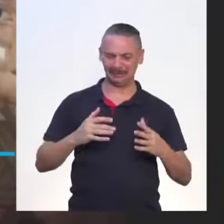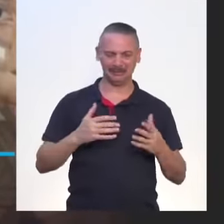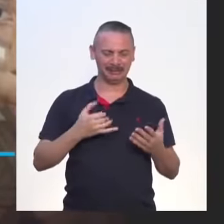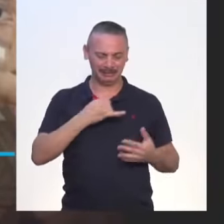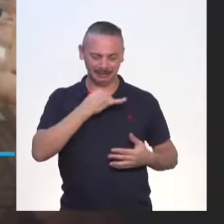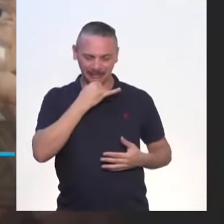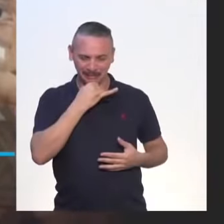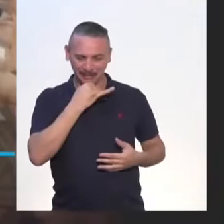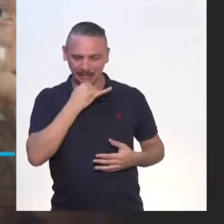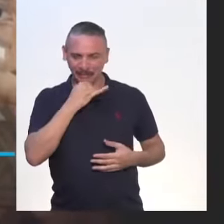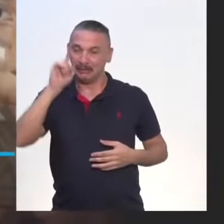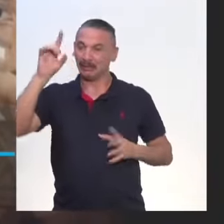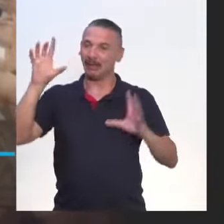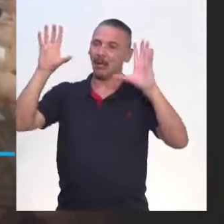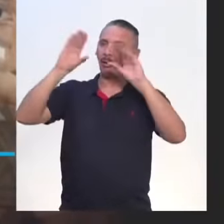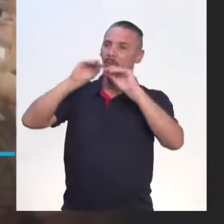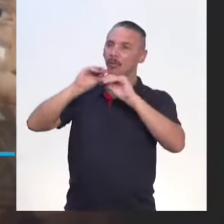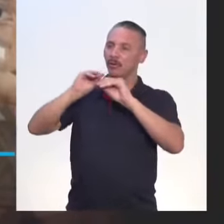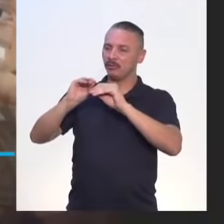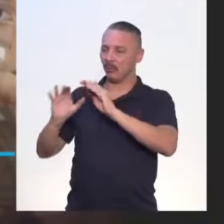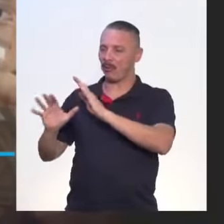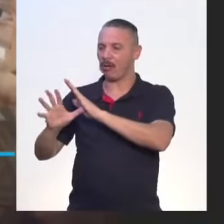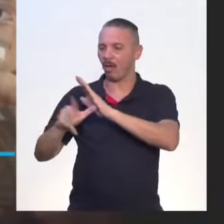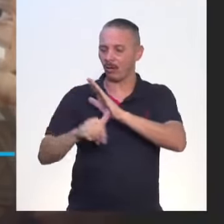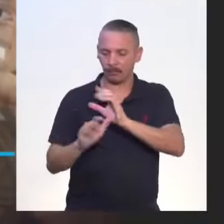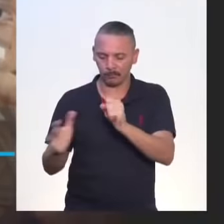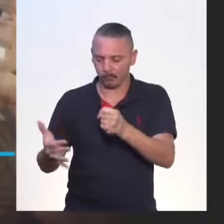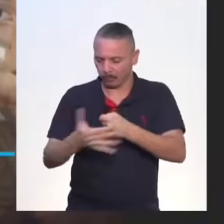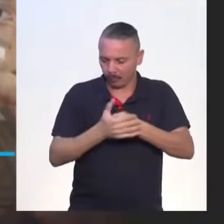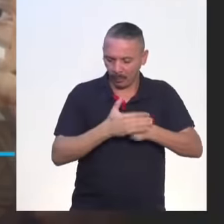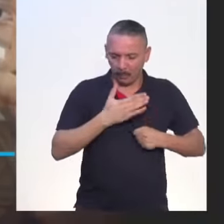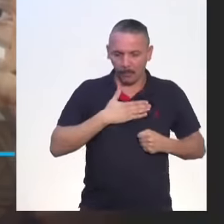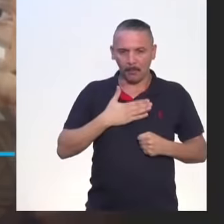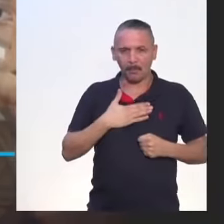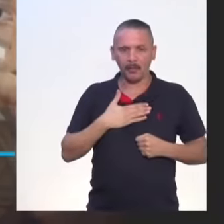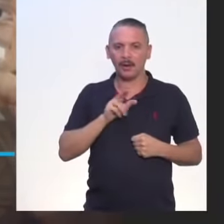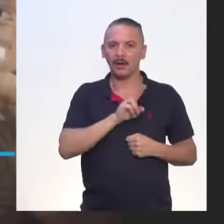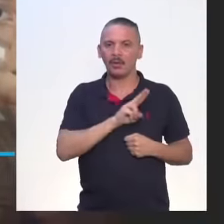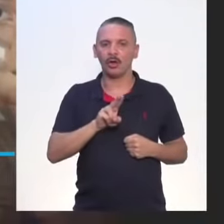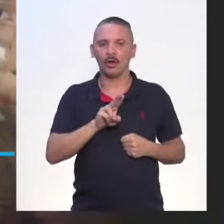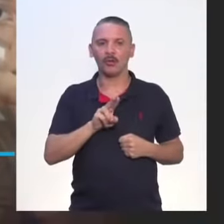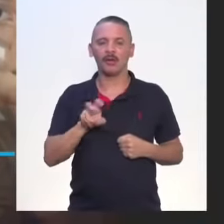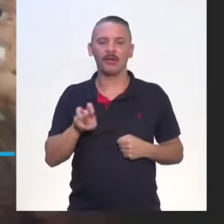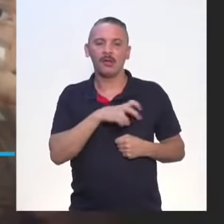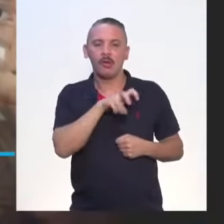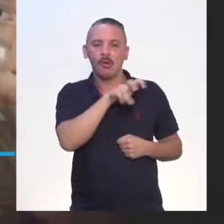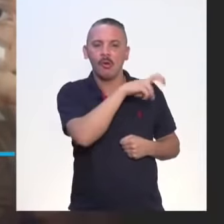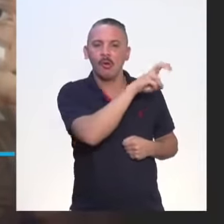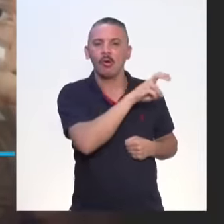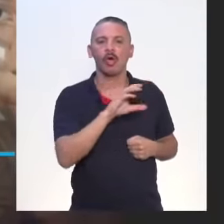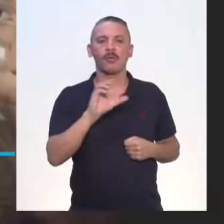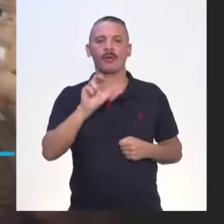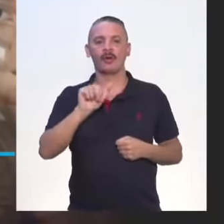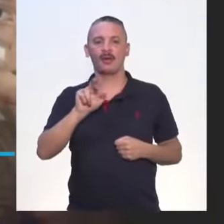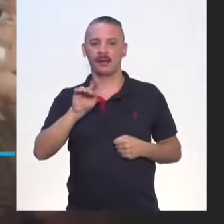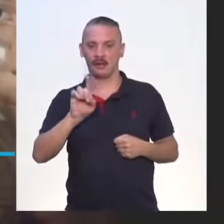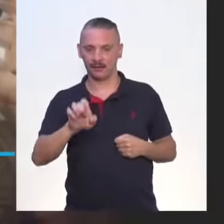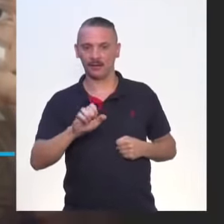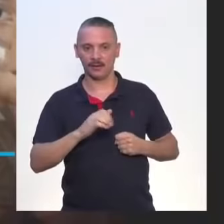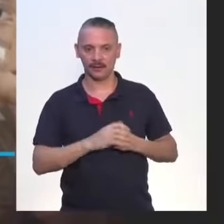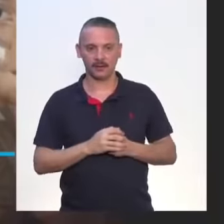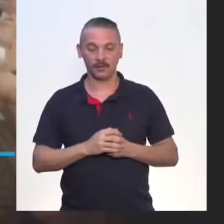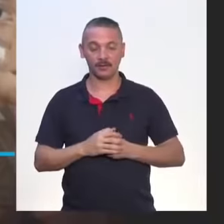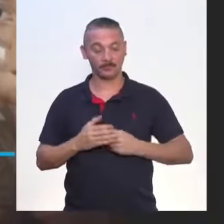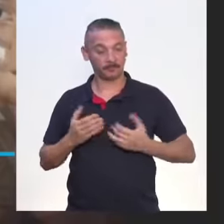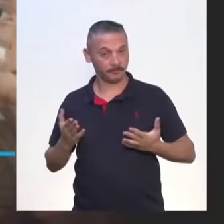a noite e roubou para ele, escondeu. Esse ser era a cobra grande, ou como chamávamos, né, o grande